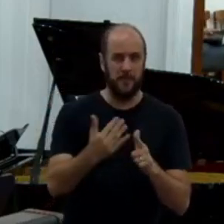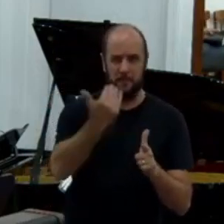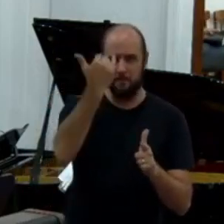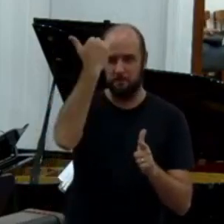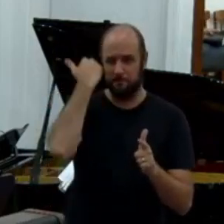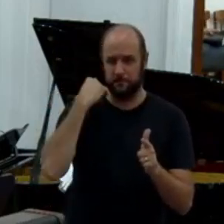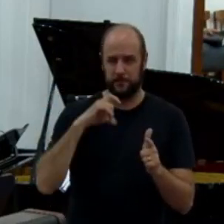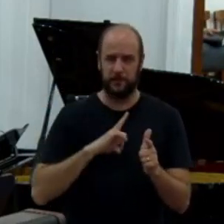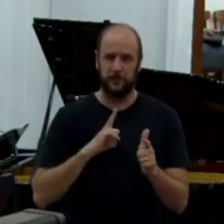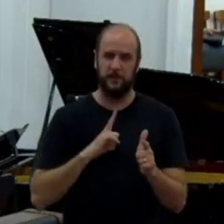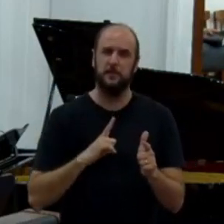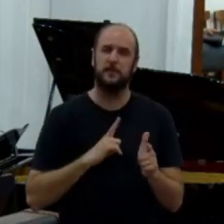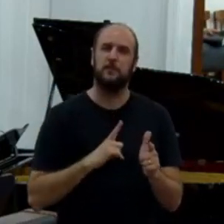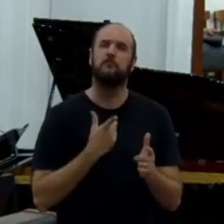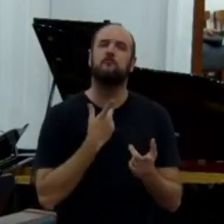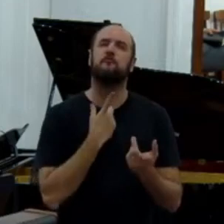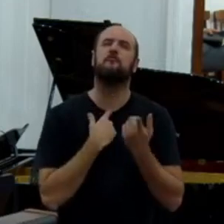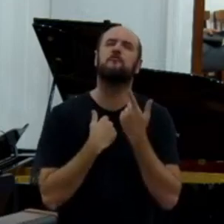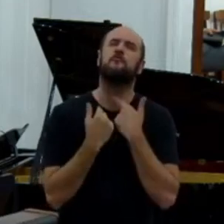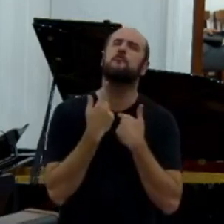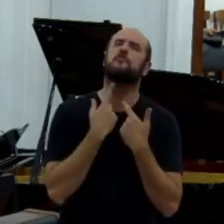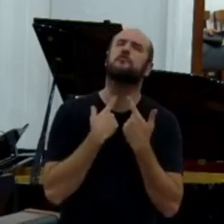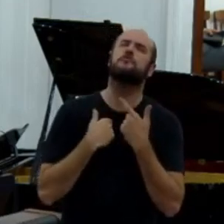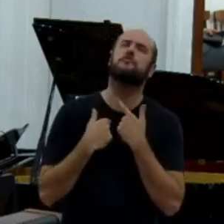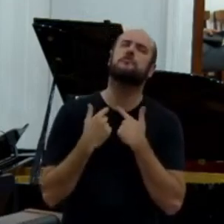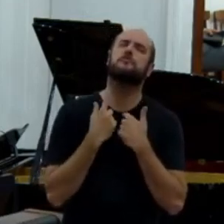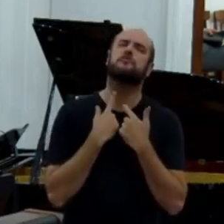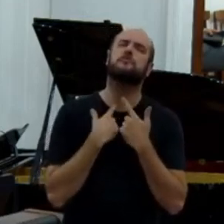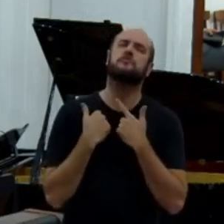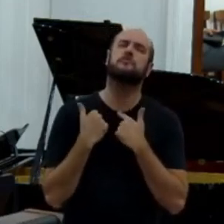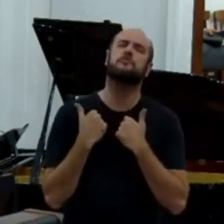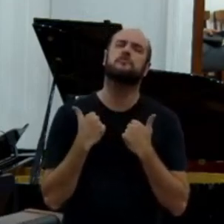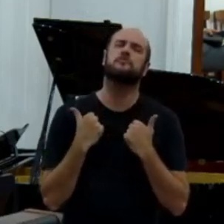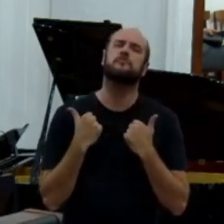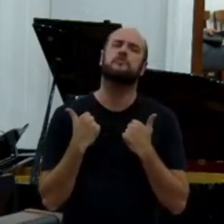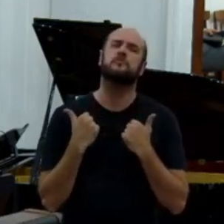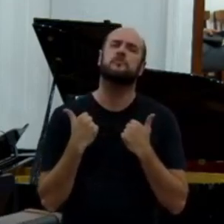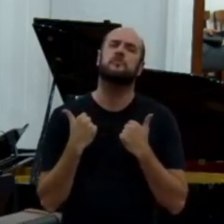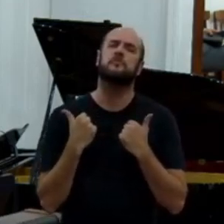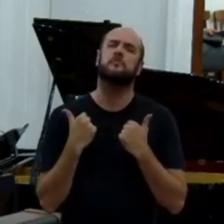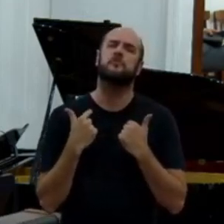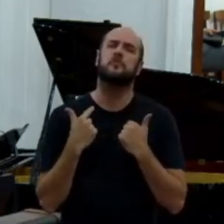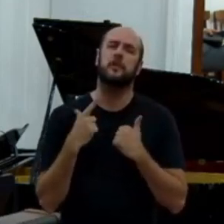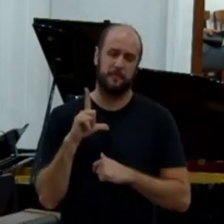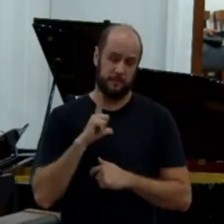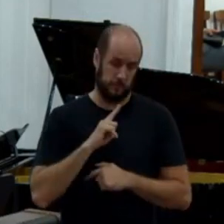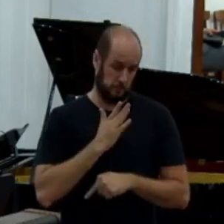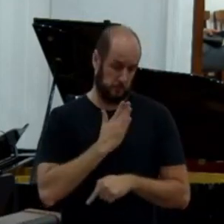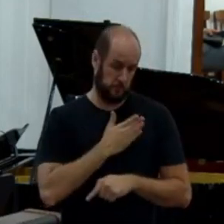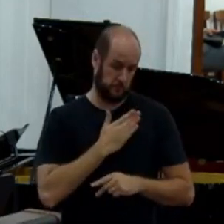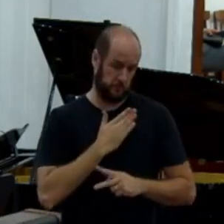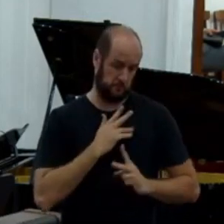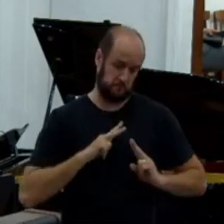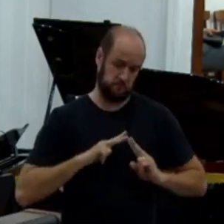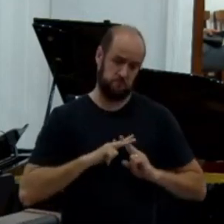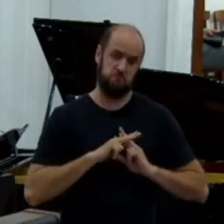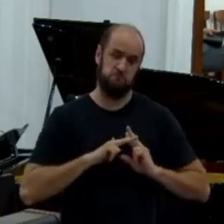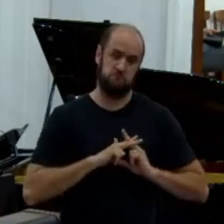trás das brigas são os desejos que militam no nosso coração.